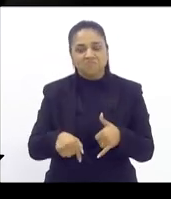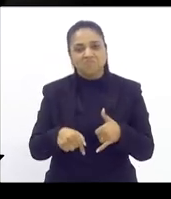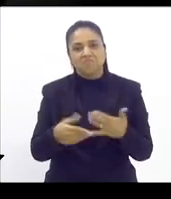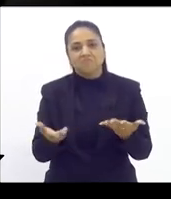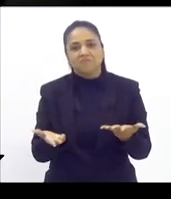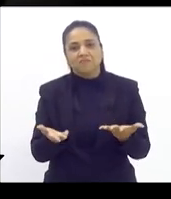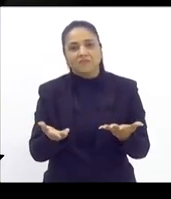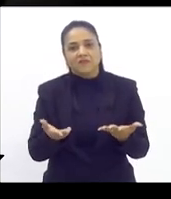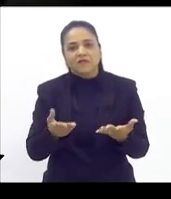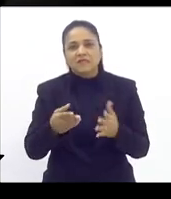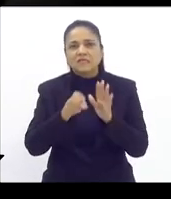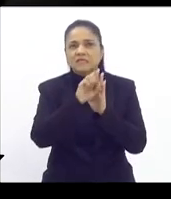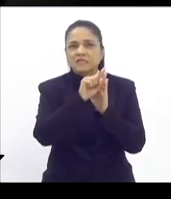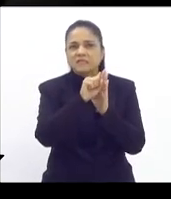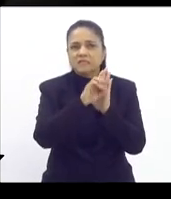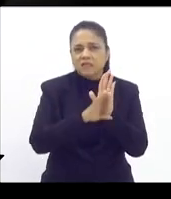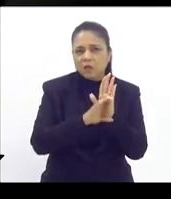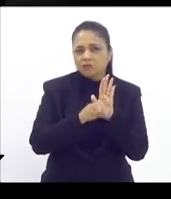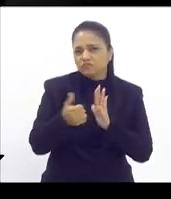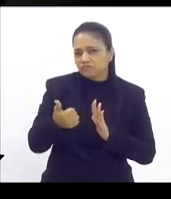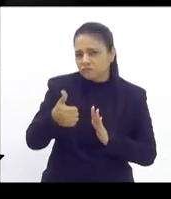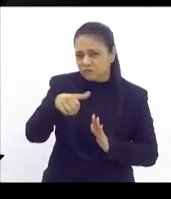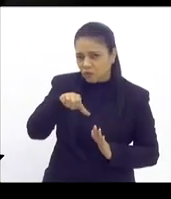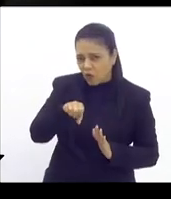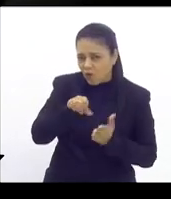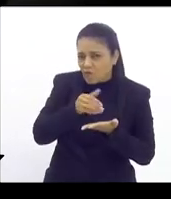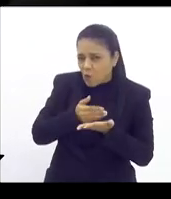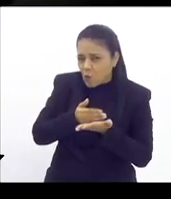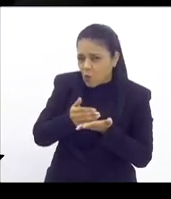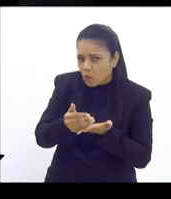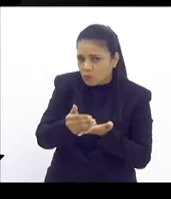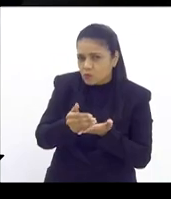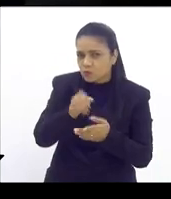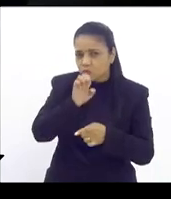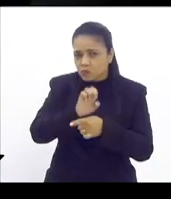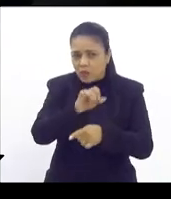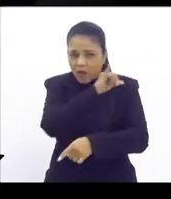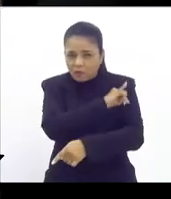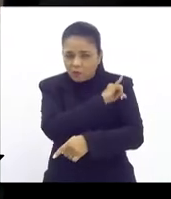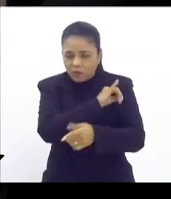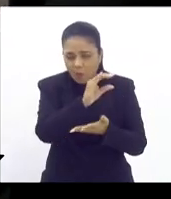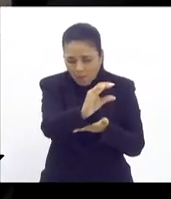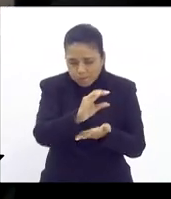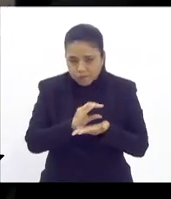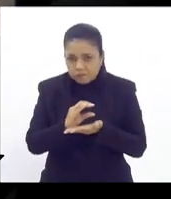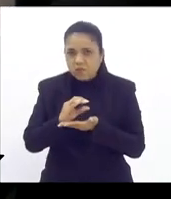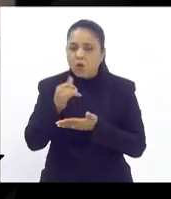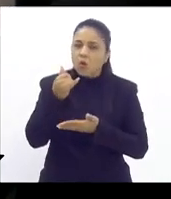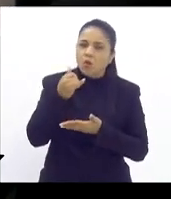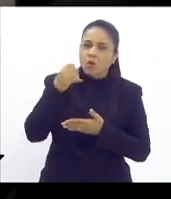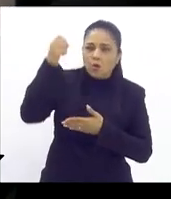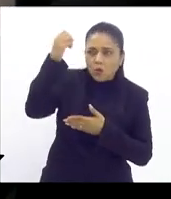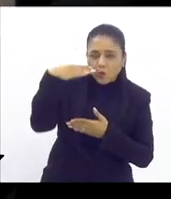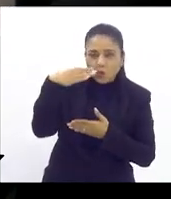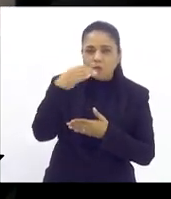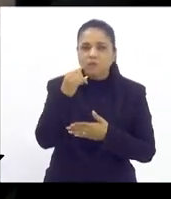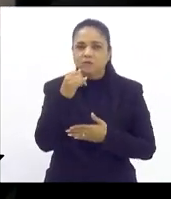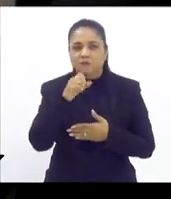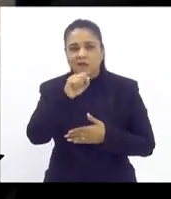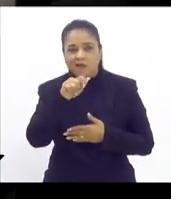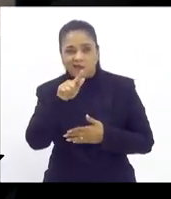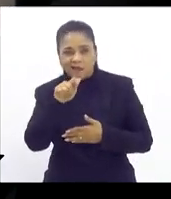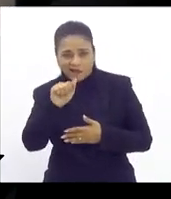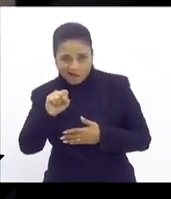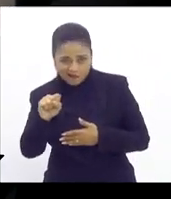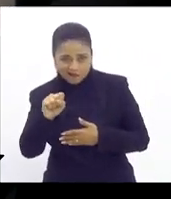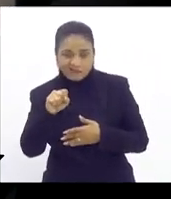ao século 19 quando de fato começou no estado do Rio investimento em luz e gás e a gente vê